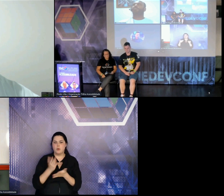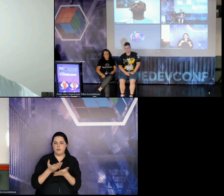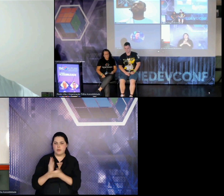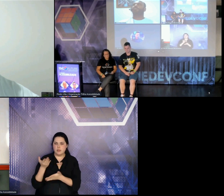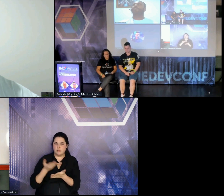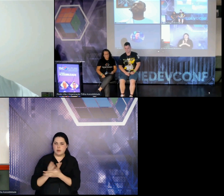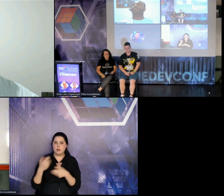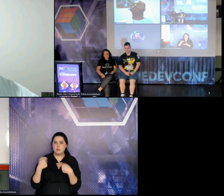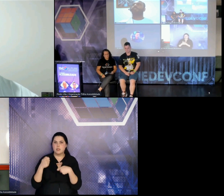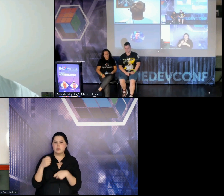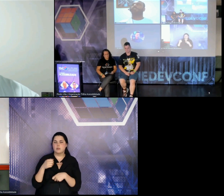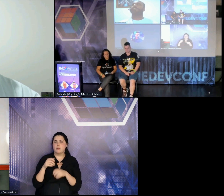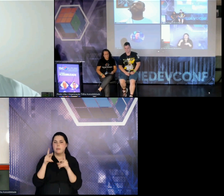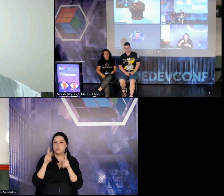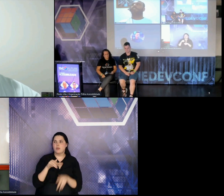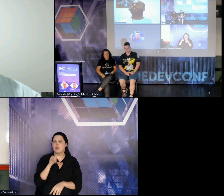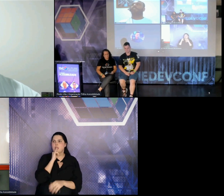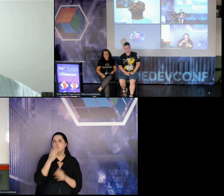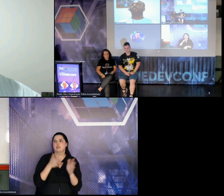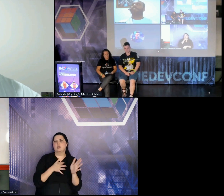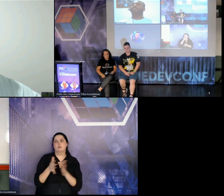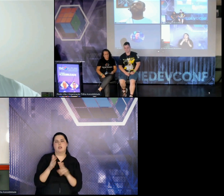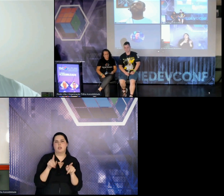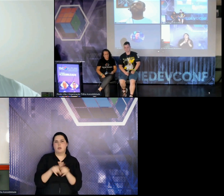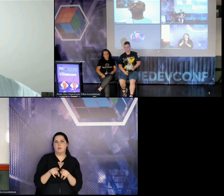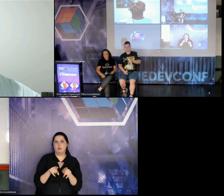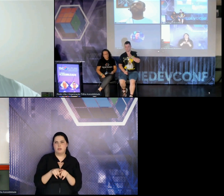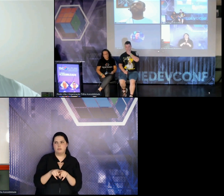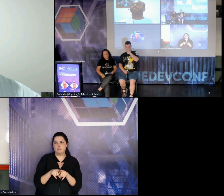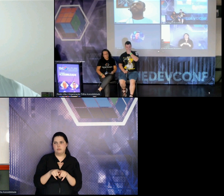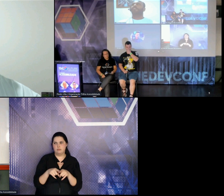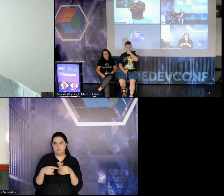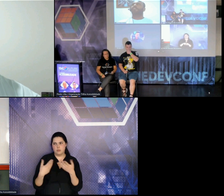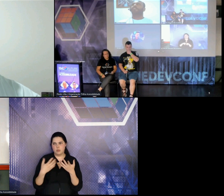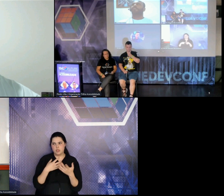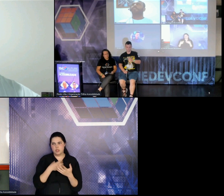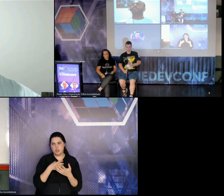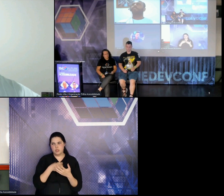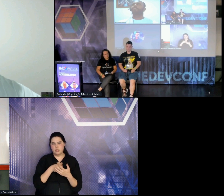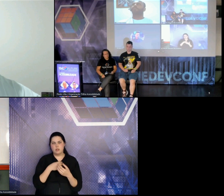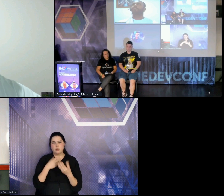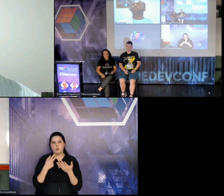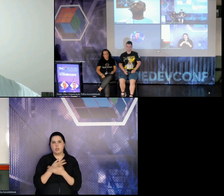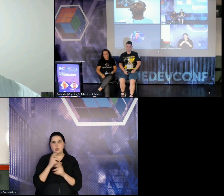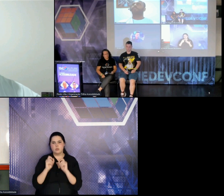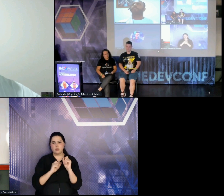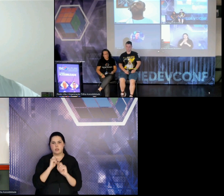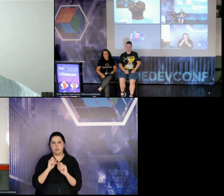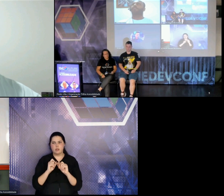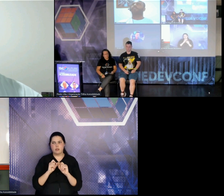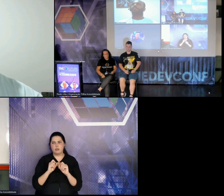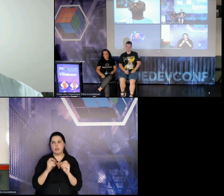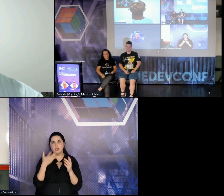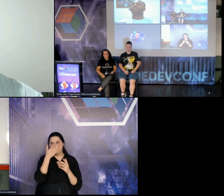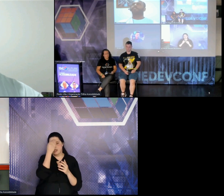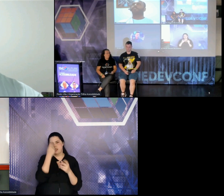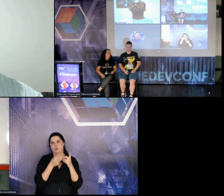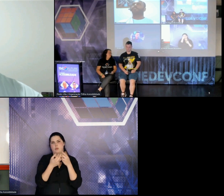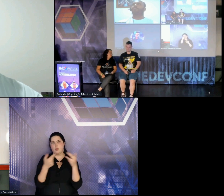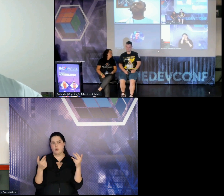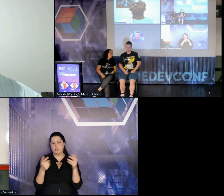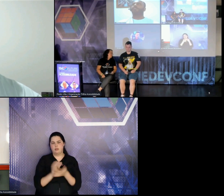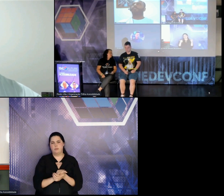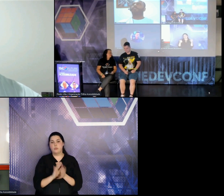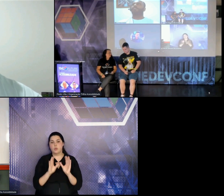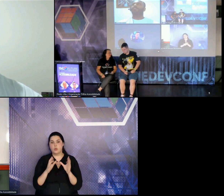testar acessibilidade, né? Dessa forma, assim, a gente fatalmente deixa passar alguma coisa. Então, o time